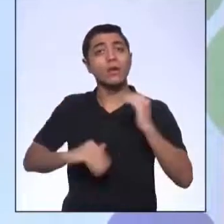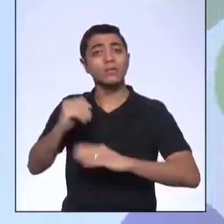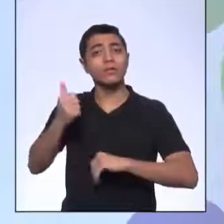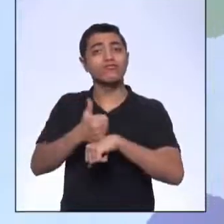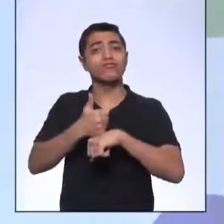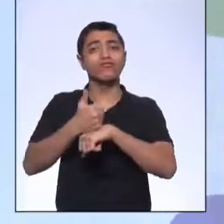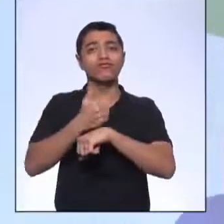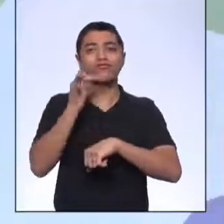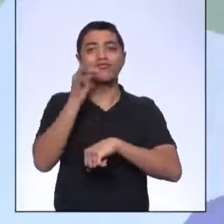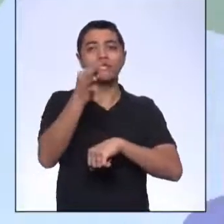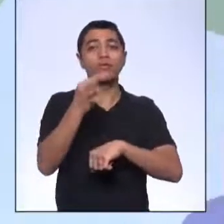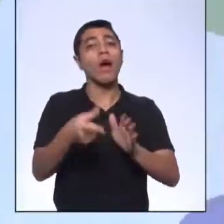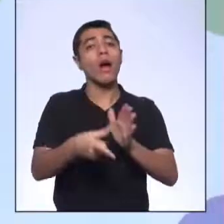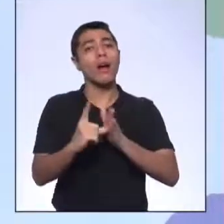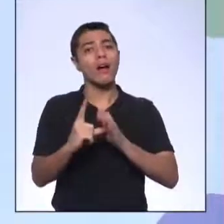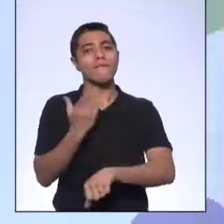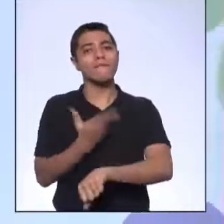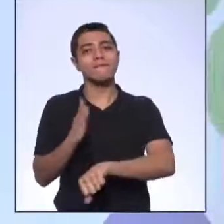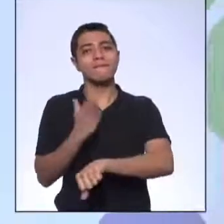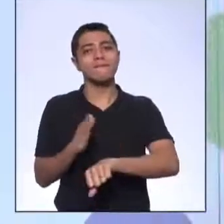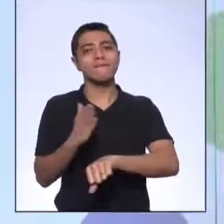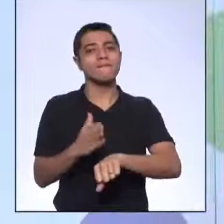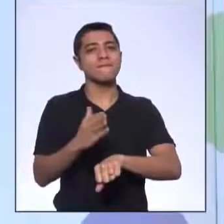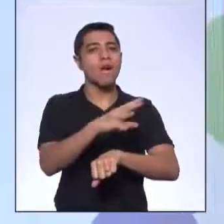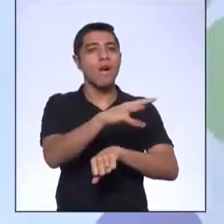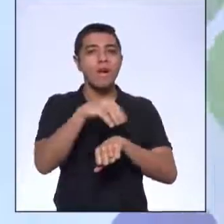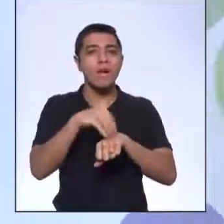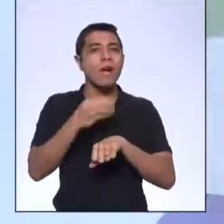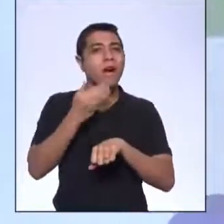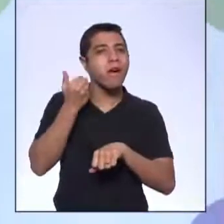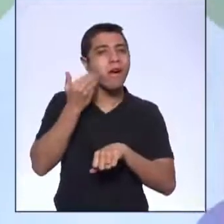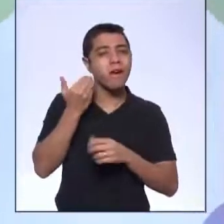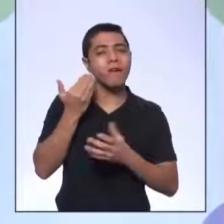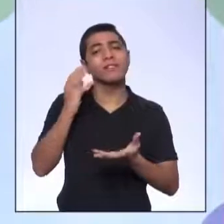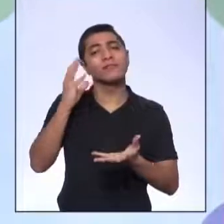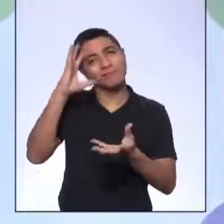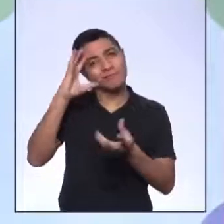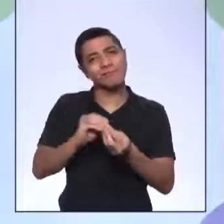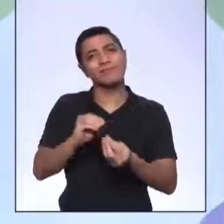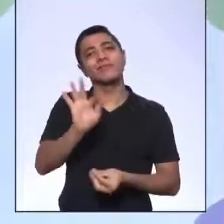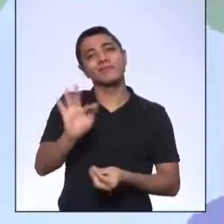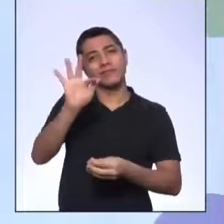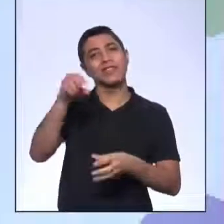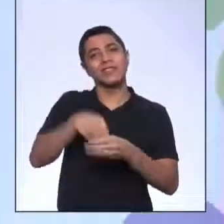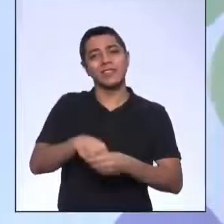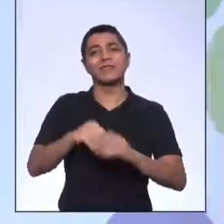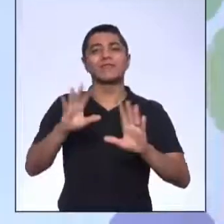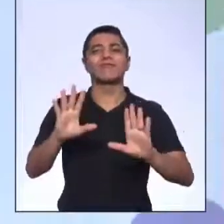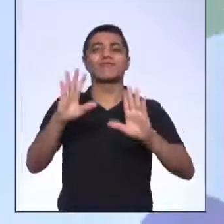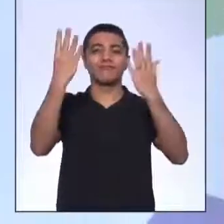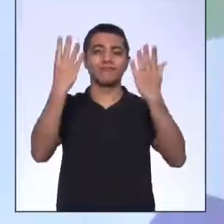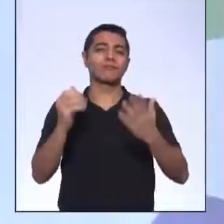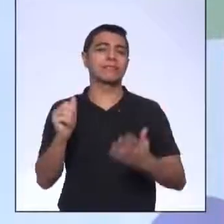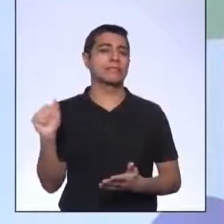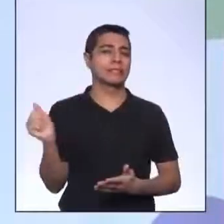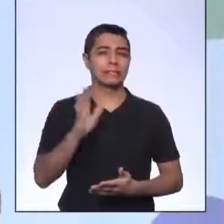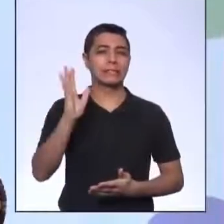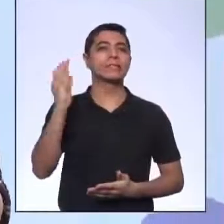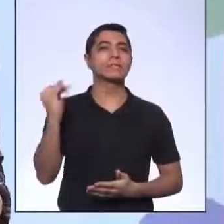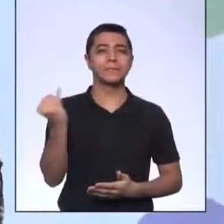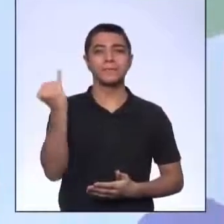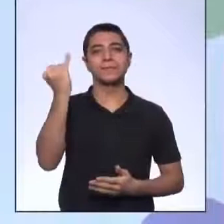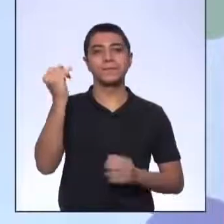nesse processo de formação Inicial dele tá é muito importante então festival Universitário e amostra universitárias Tá certo